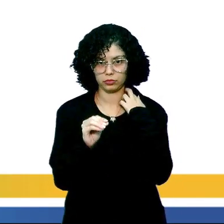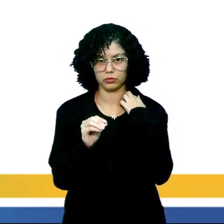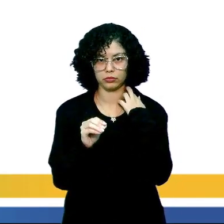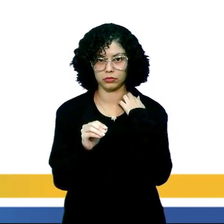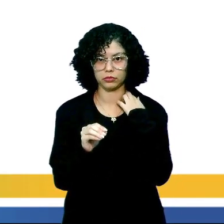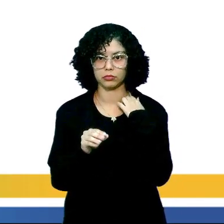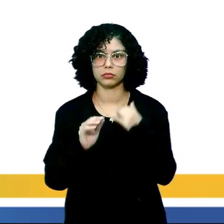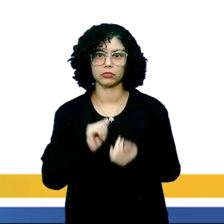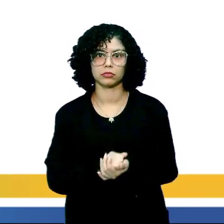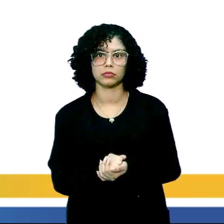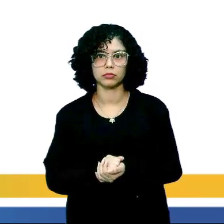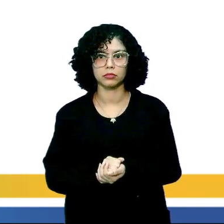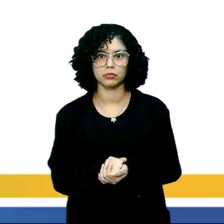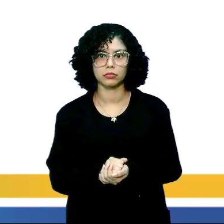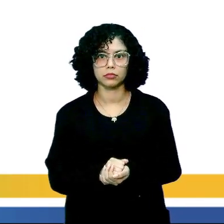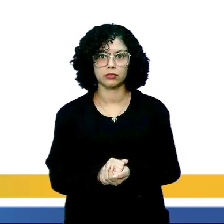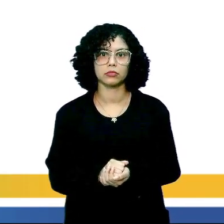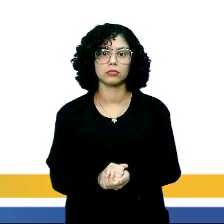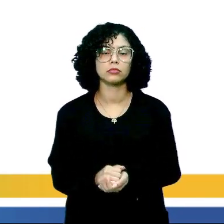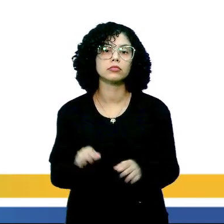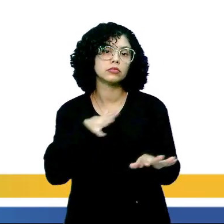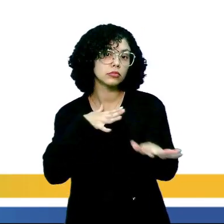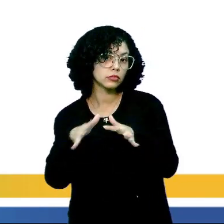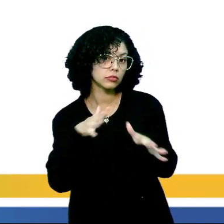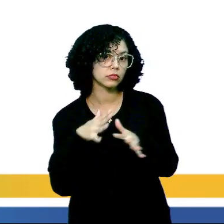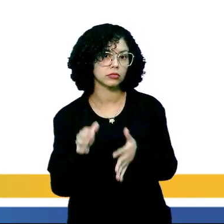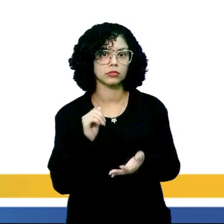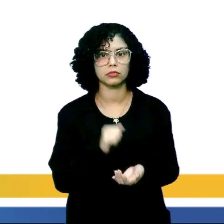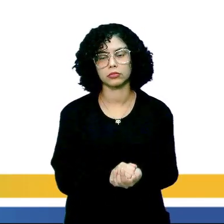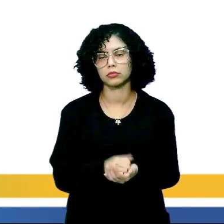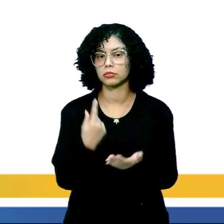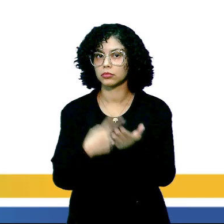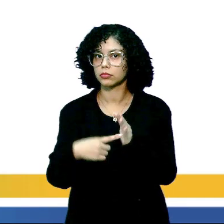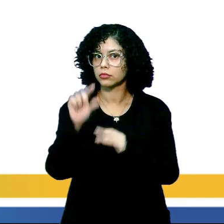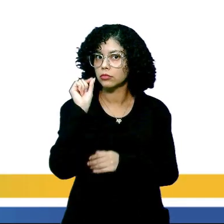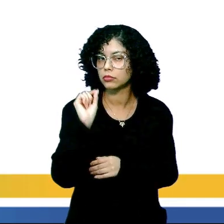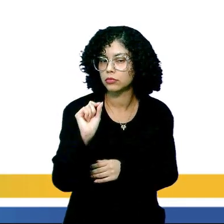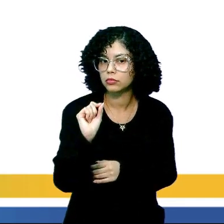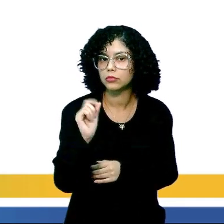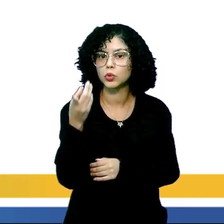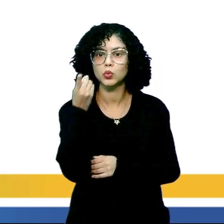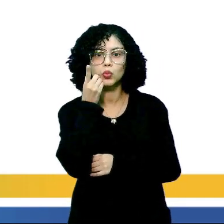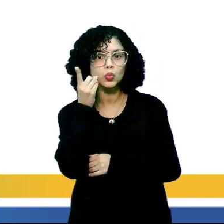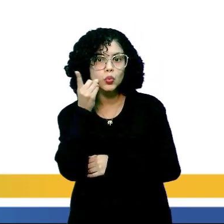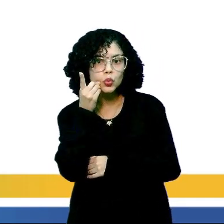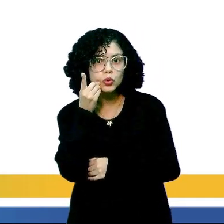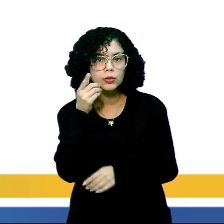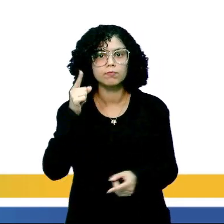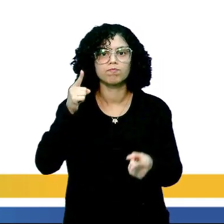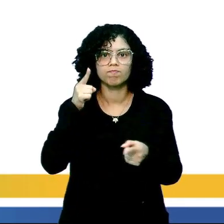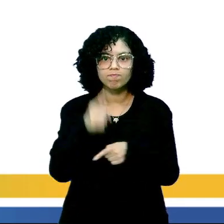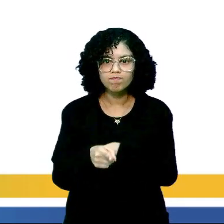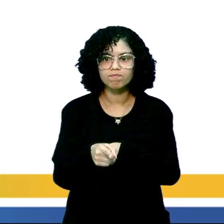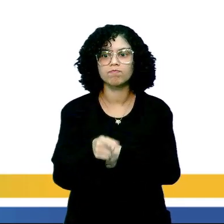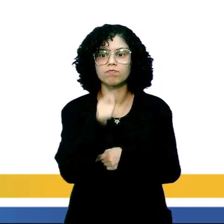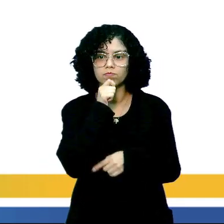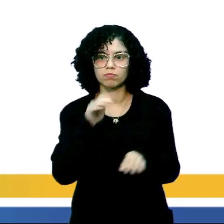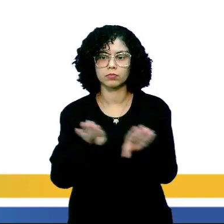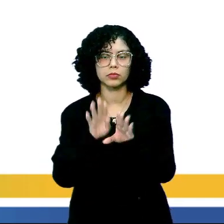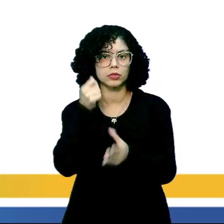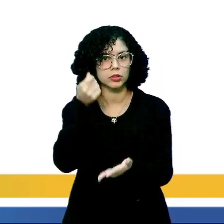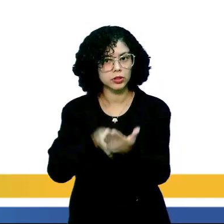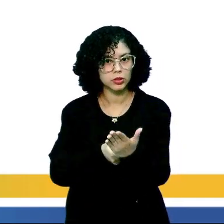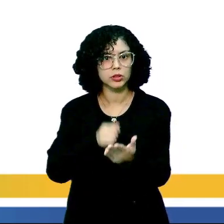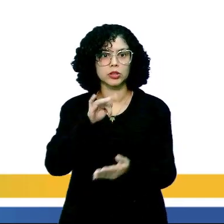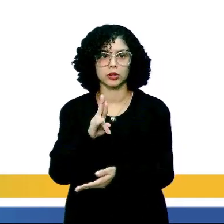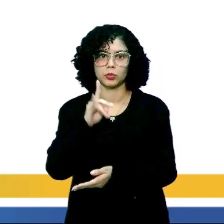dos Reis, né? E o movimento, gente, ele estava marcado para ser no dia da cobrança da derrama, aquele